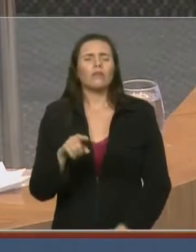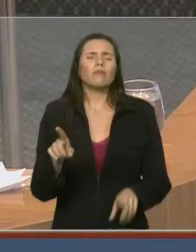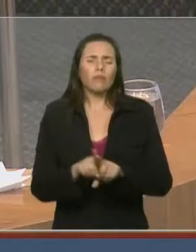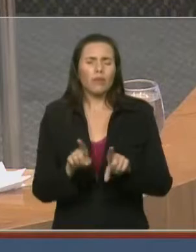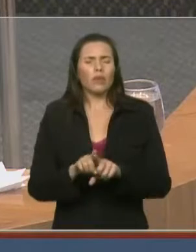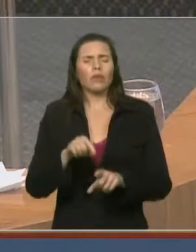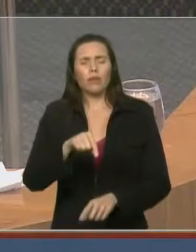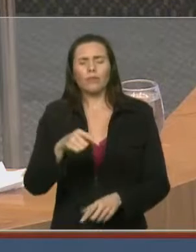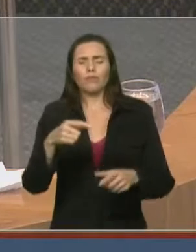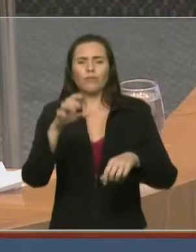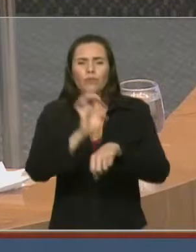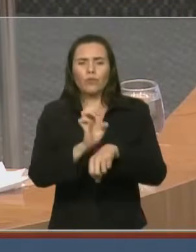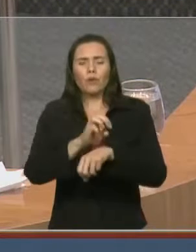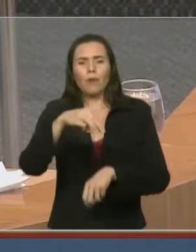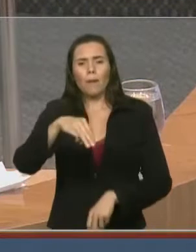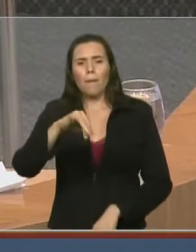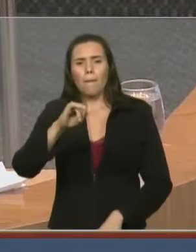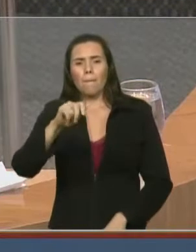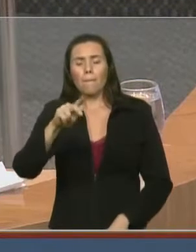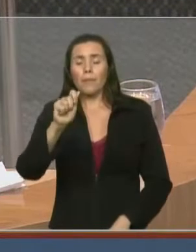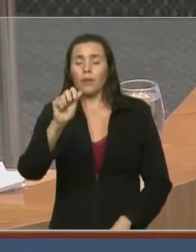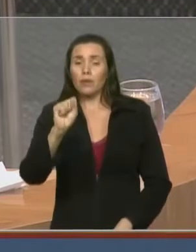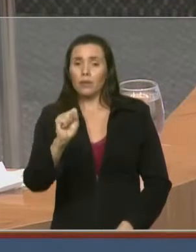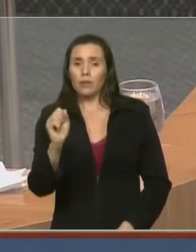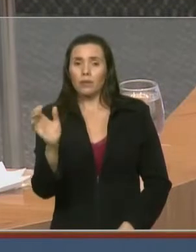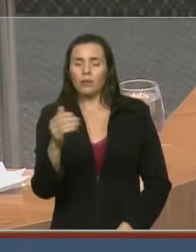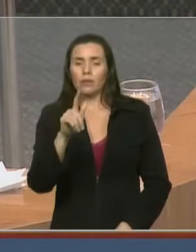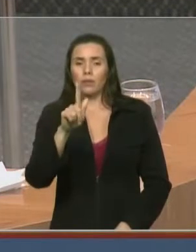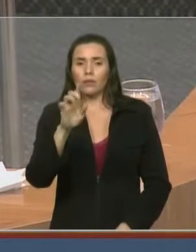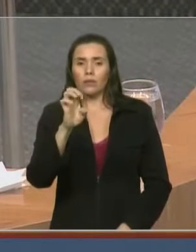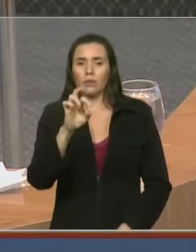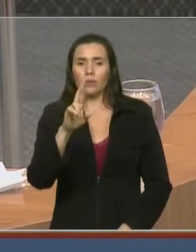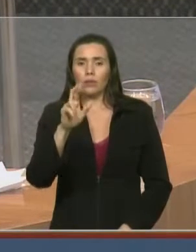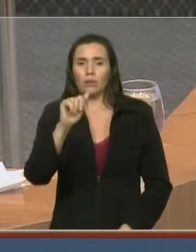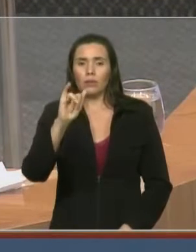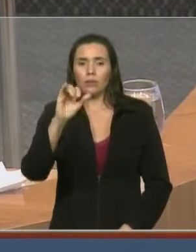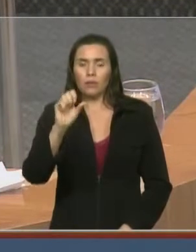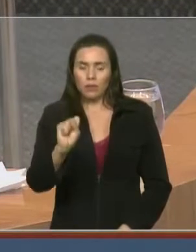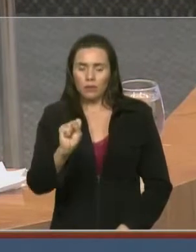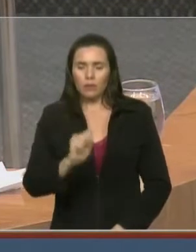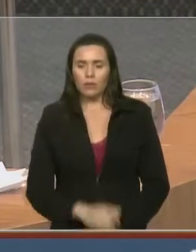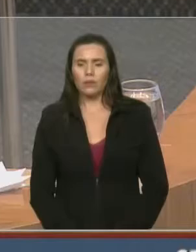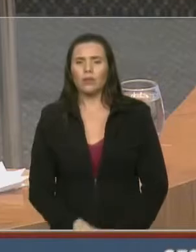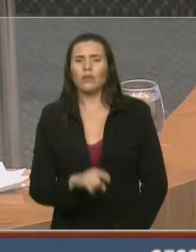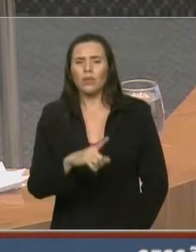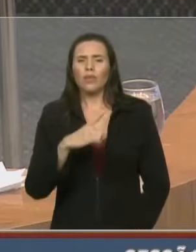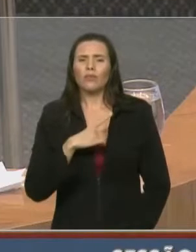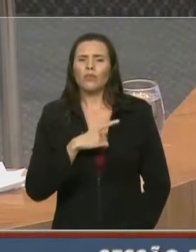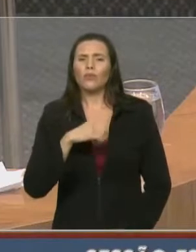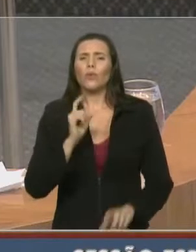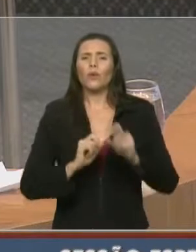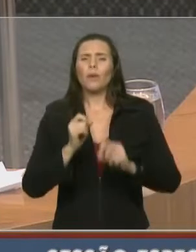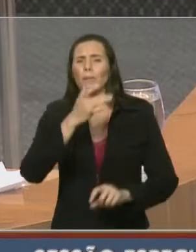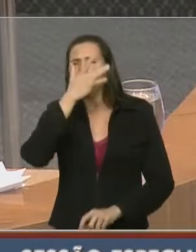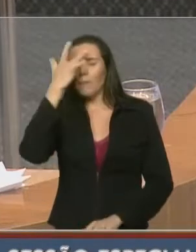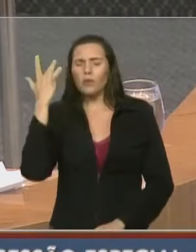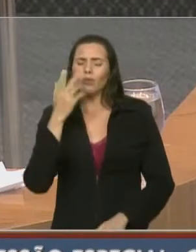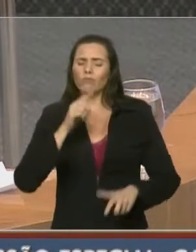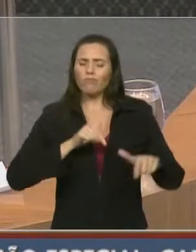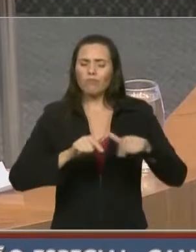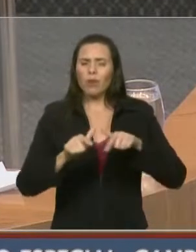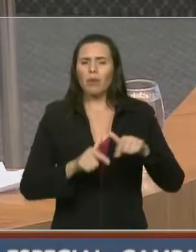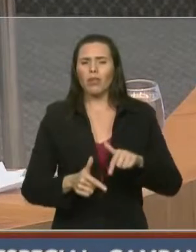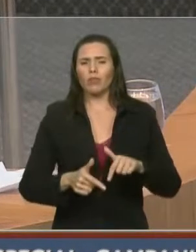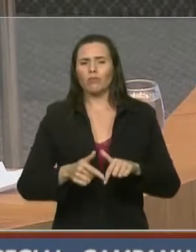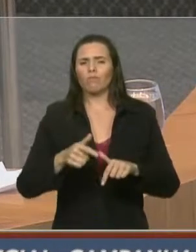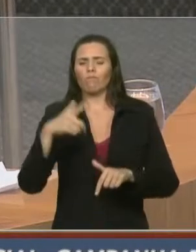que combatiam o trabalho escravo, que é outra chaga que assola o nosso país e